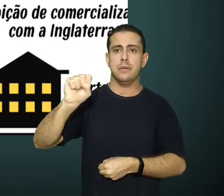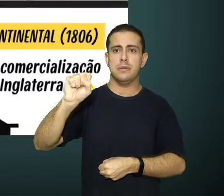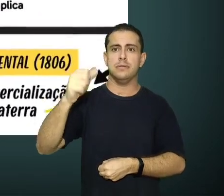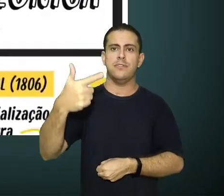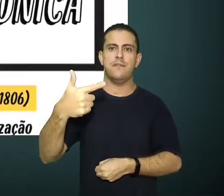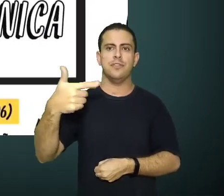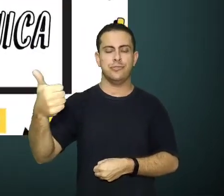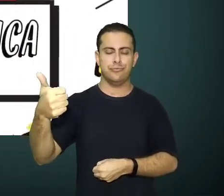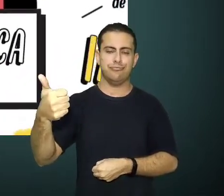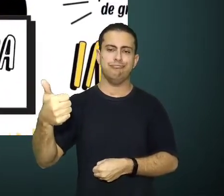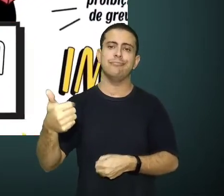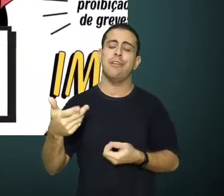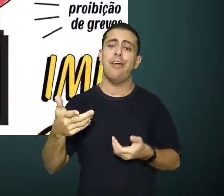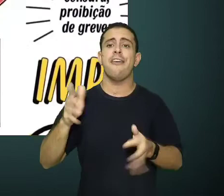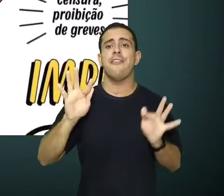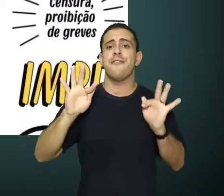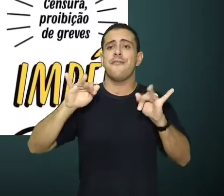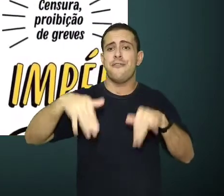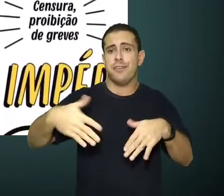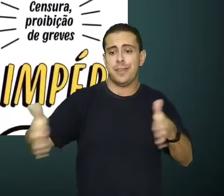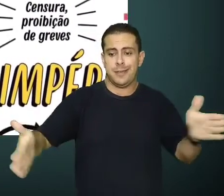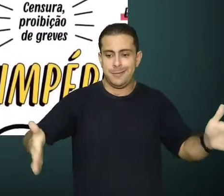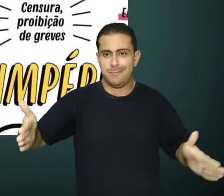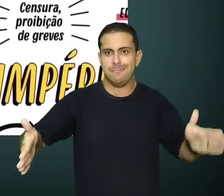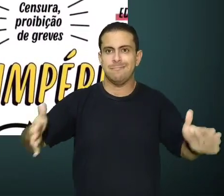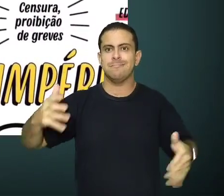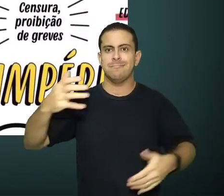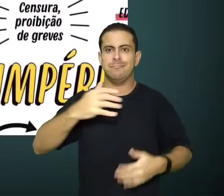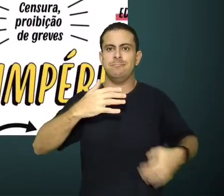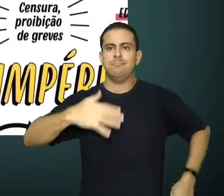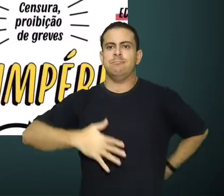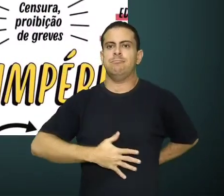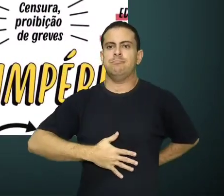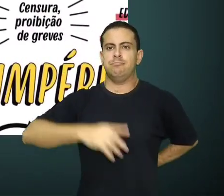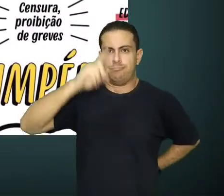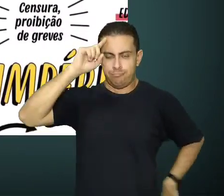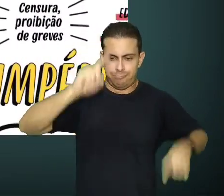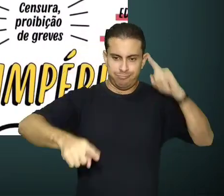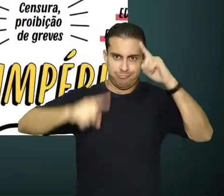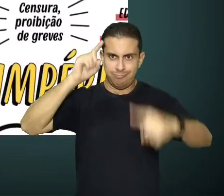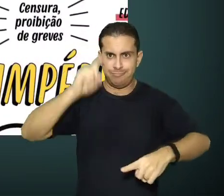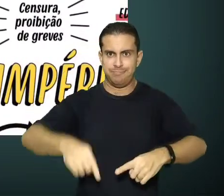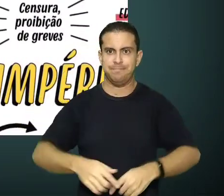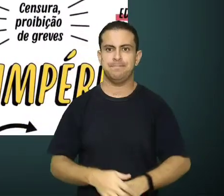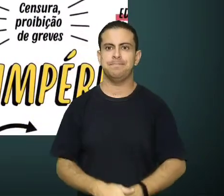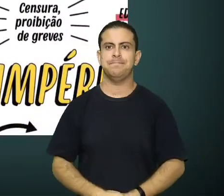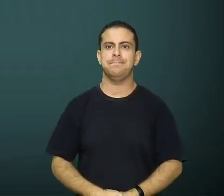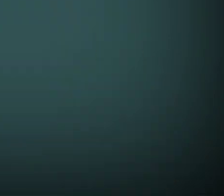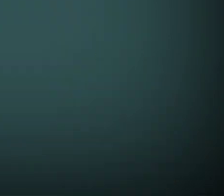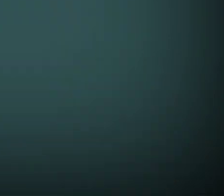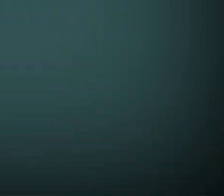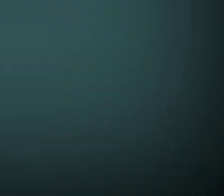1821. E este foi o fim da Era Napoleônica. Tcharam!